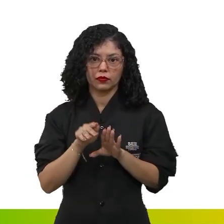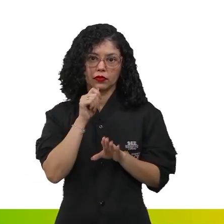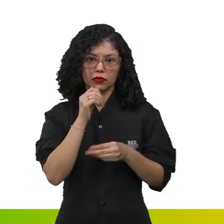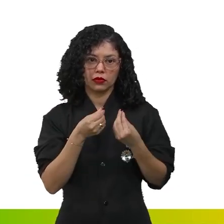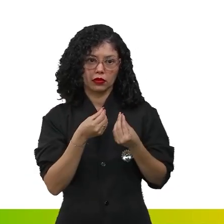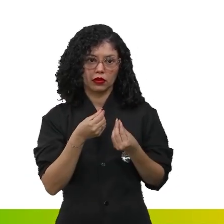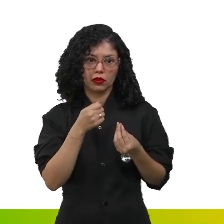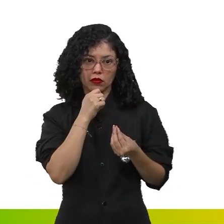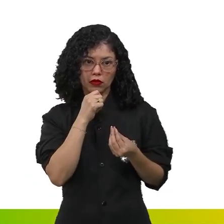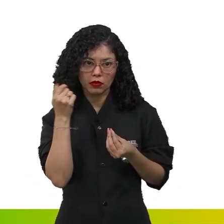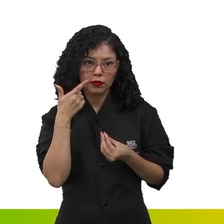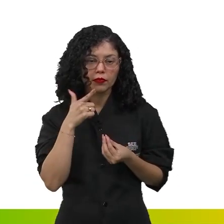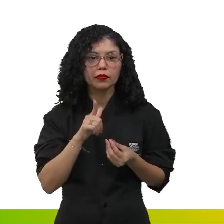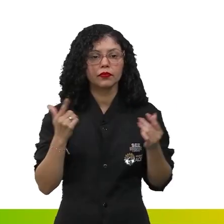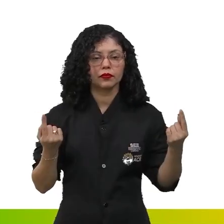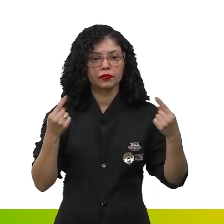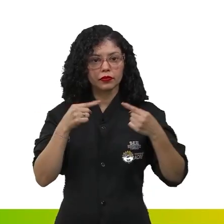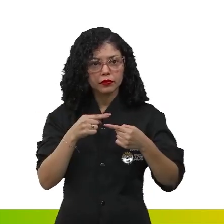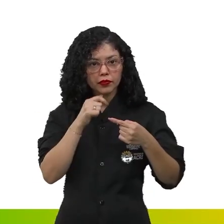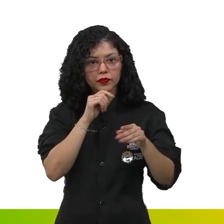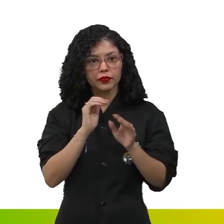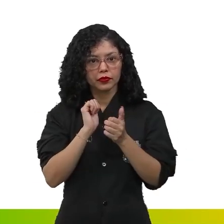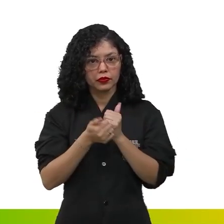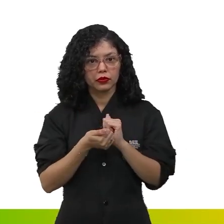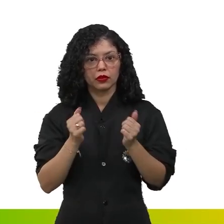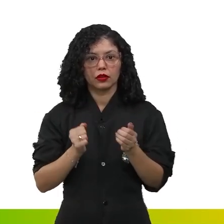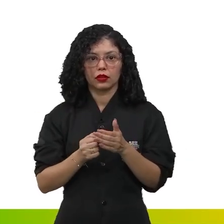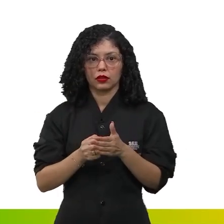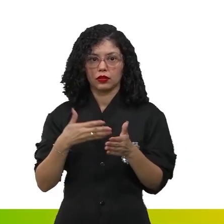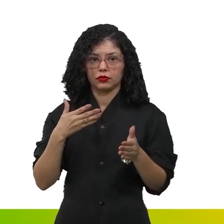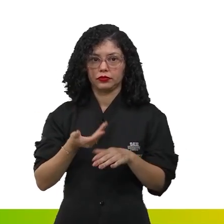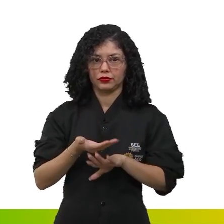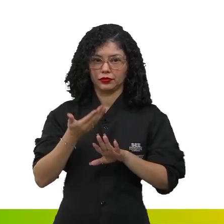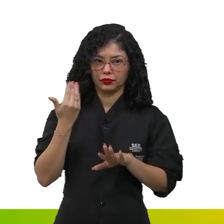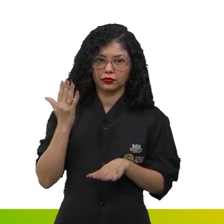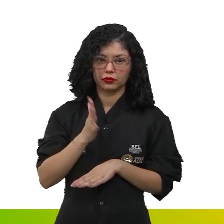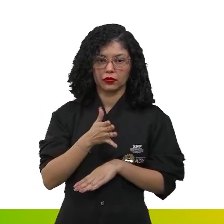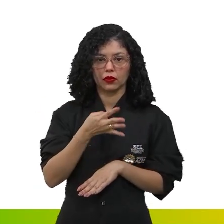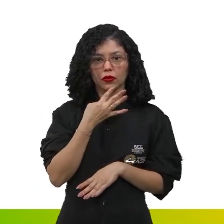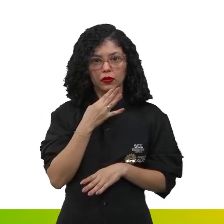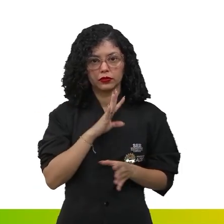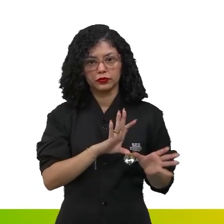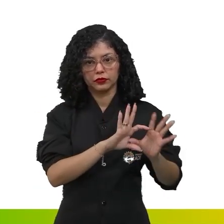como artifício para ganhar competições esportivas é muito antigo e